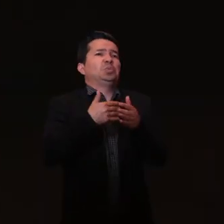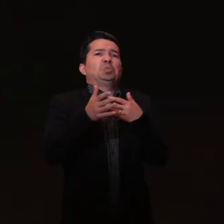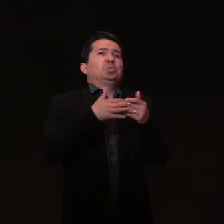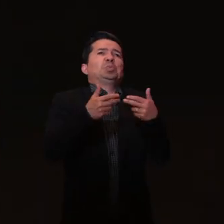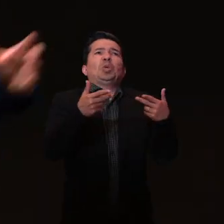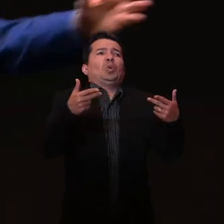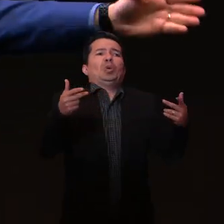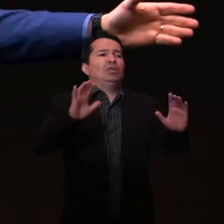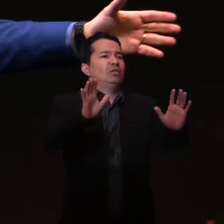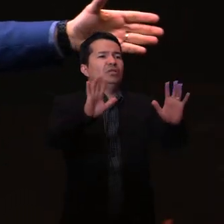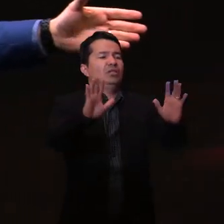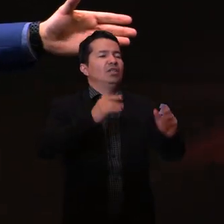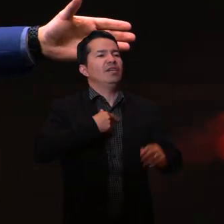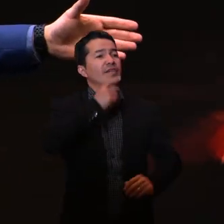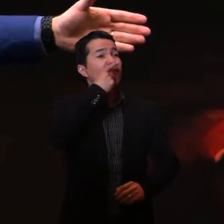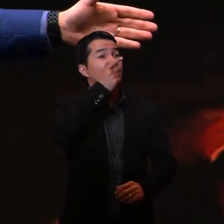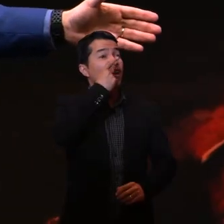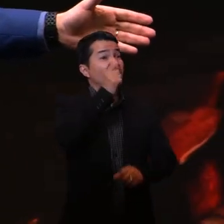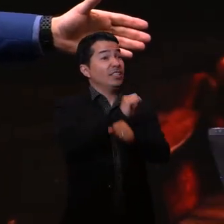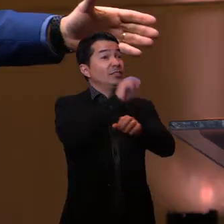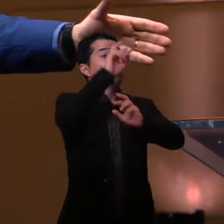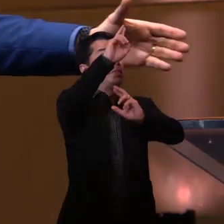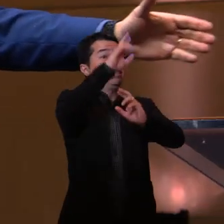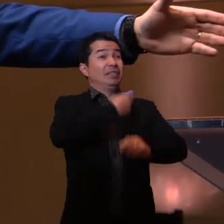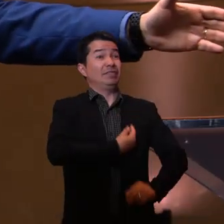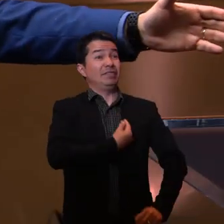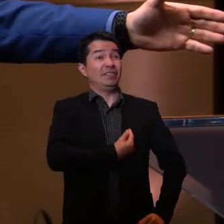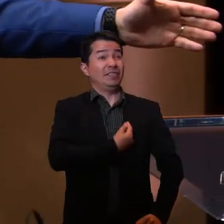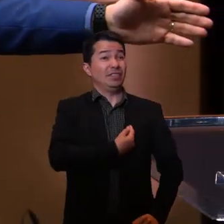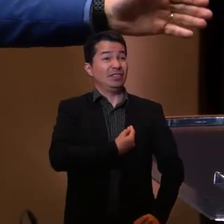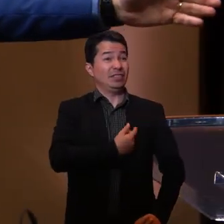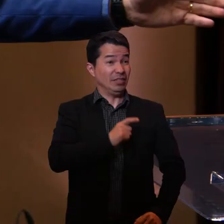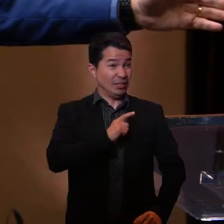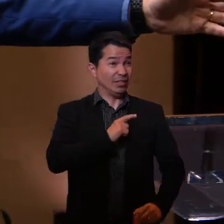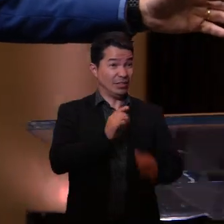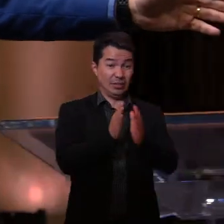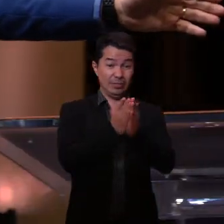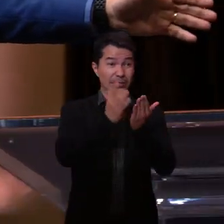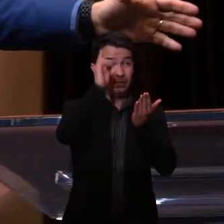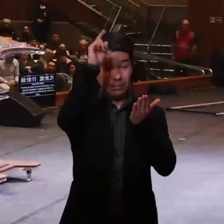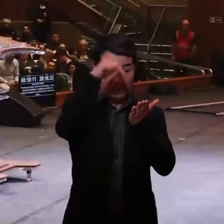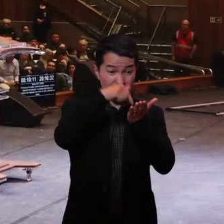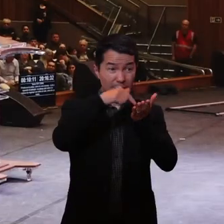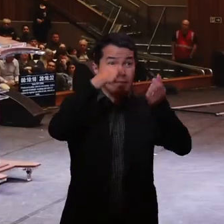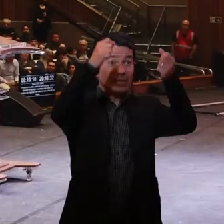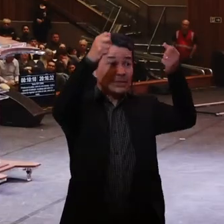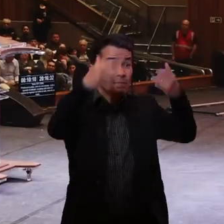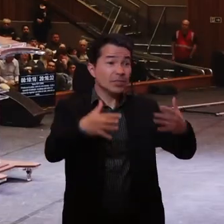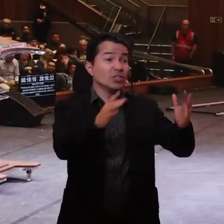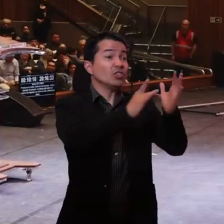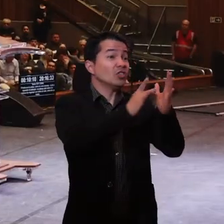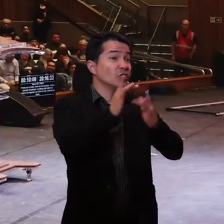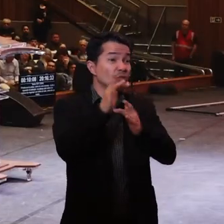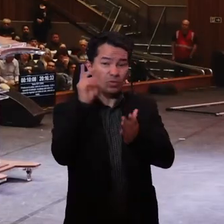pastor? O que o texto está dizendo é que, assim como Jesus ressuscitou dentre os